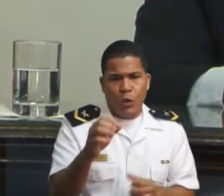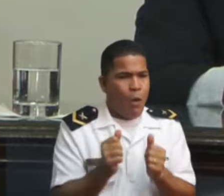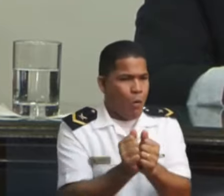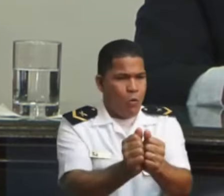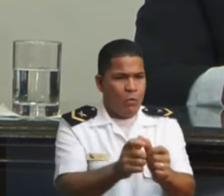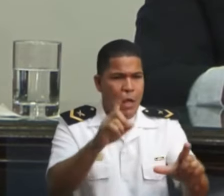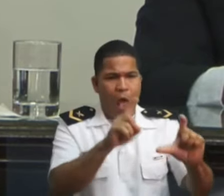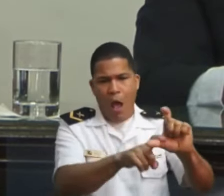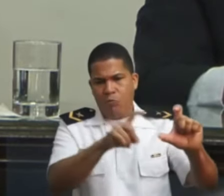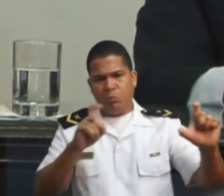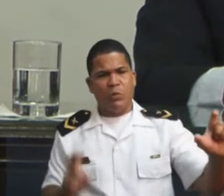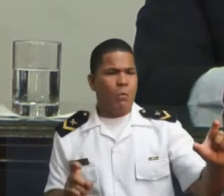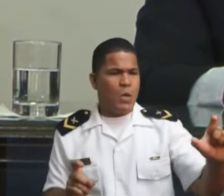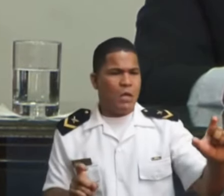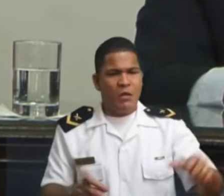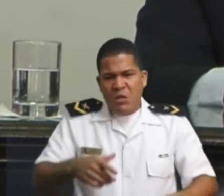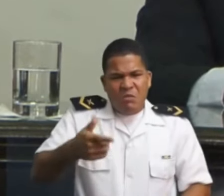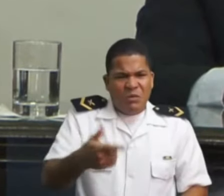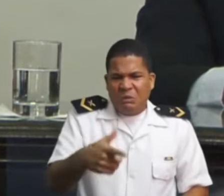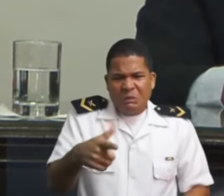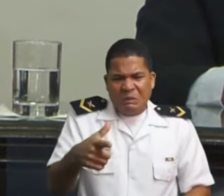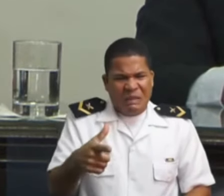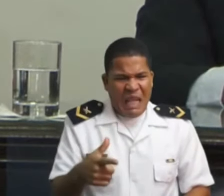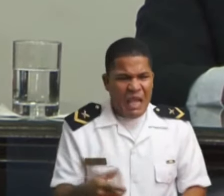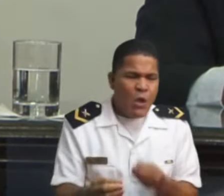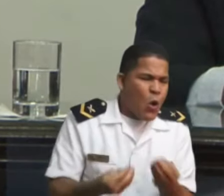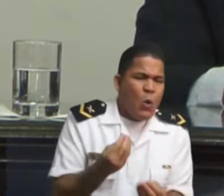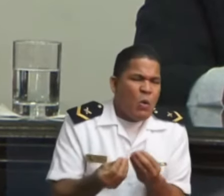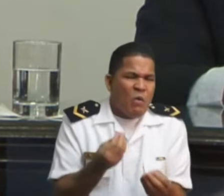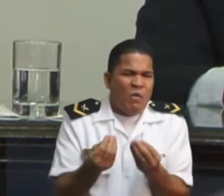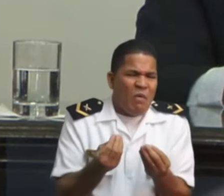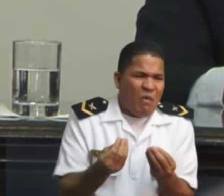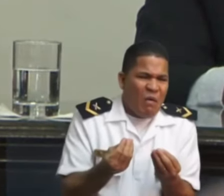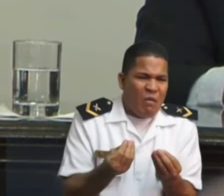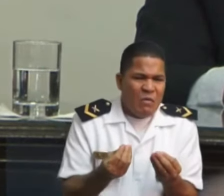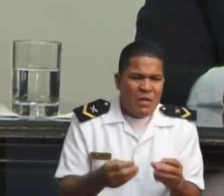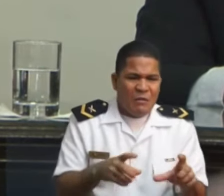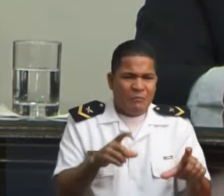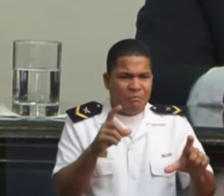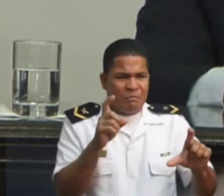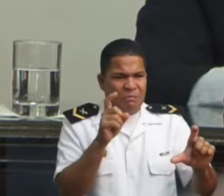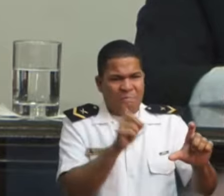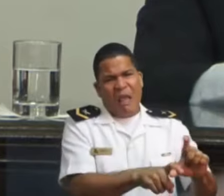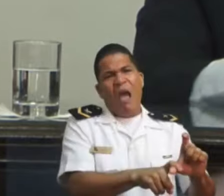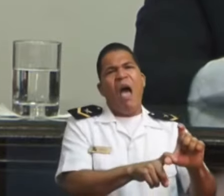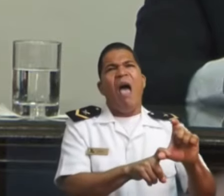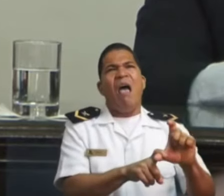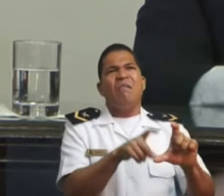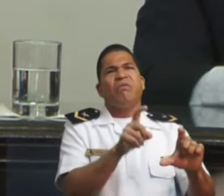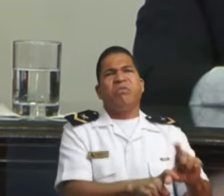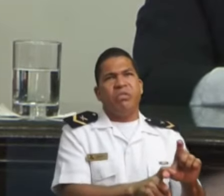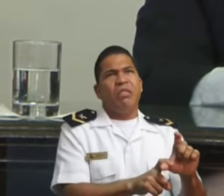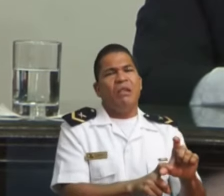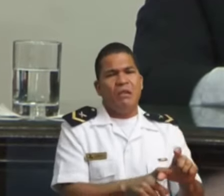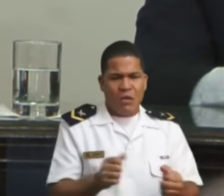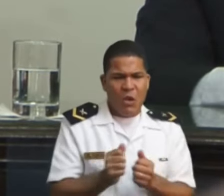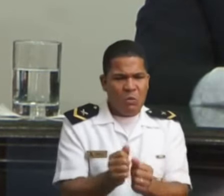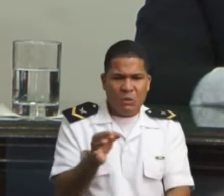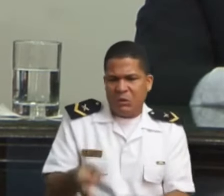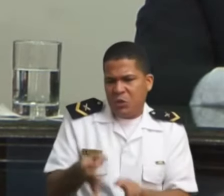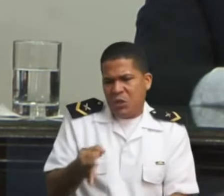Não existe a menor possibilidade de imparcialidade, de neutralidade, de justiça, onde se